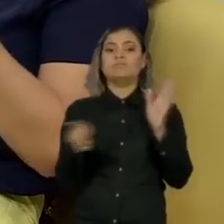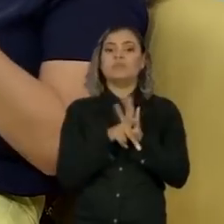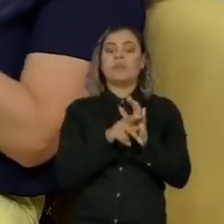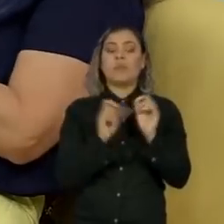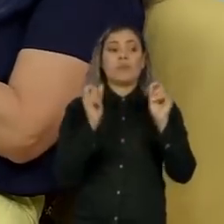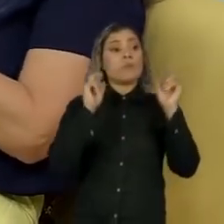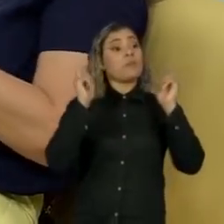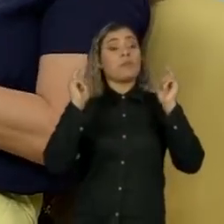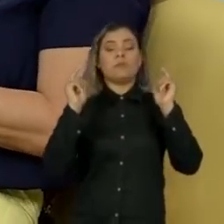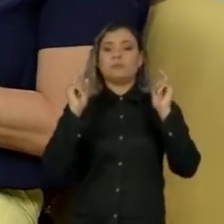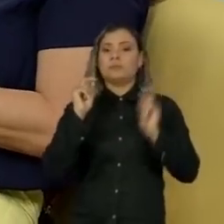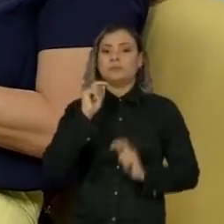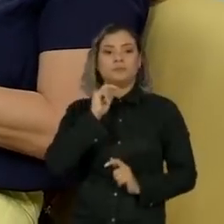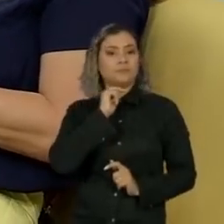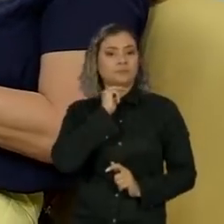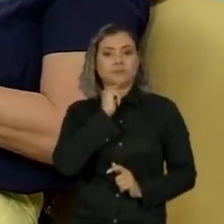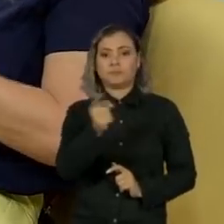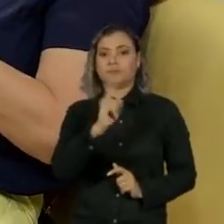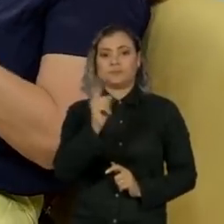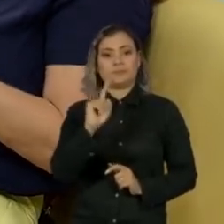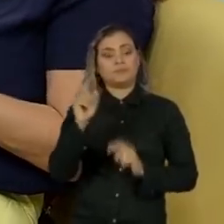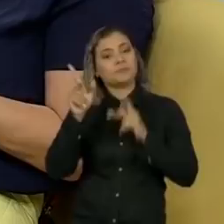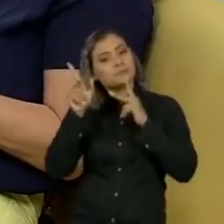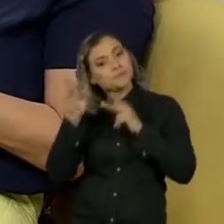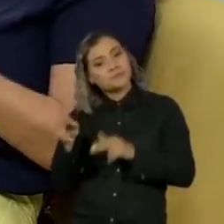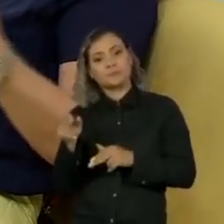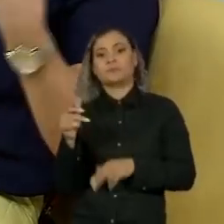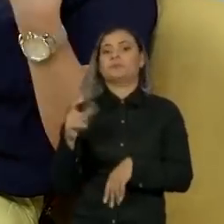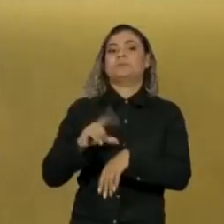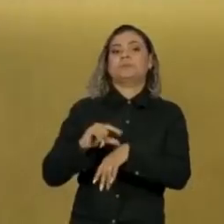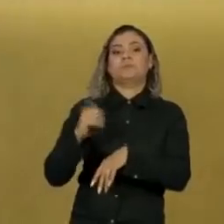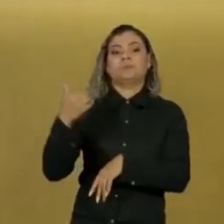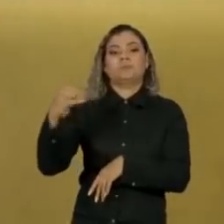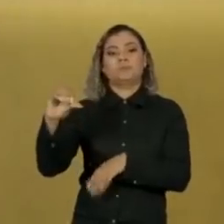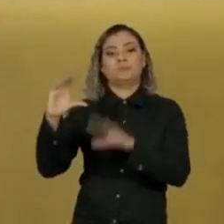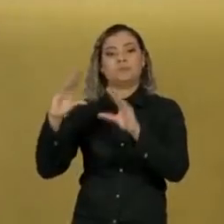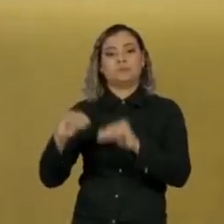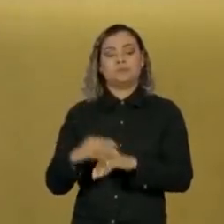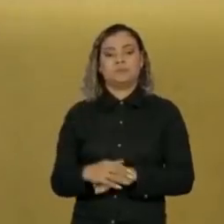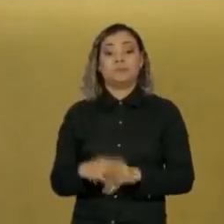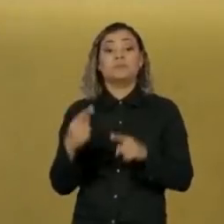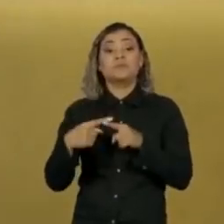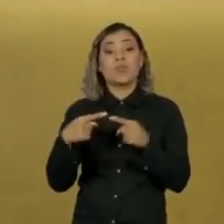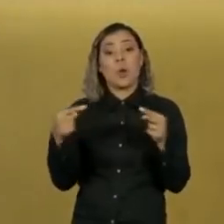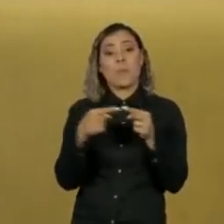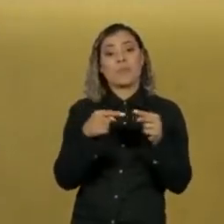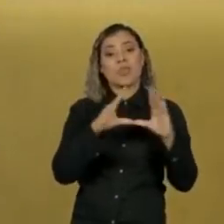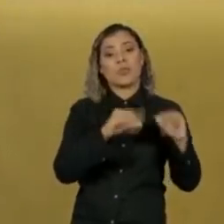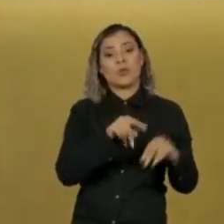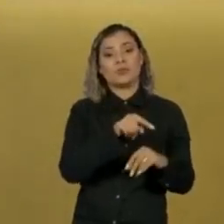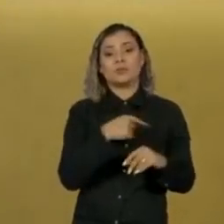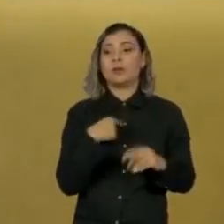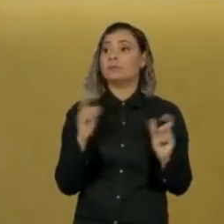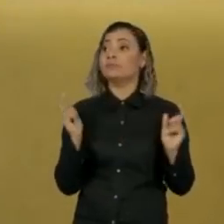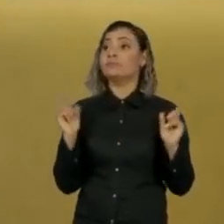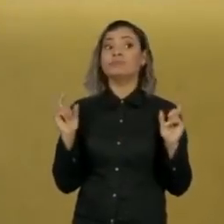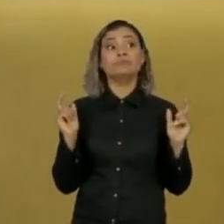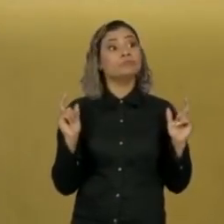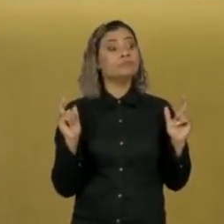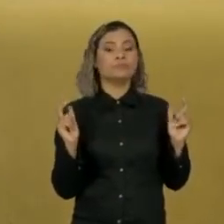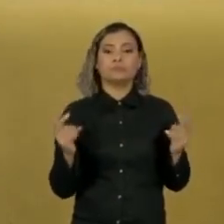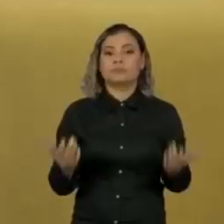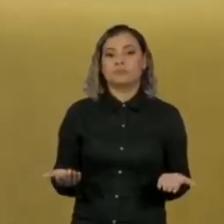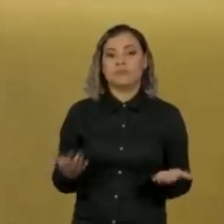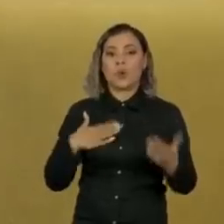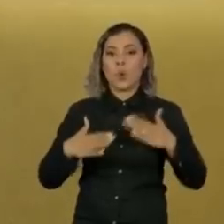ela não consegue naturalmente dormir, por exemplo, às 22, por mais que a vida exija. Então, às 22 não é uma hora que